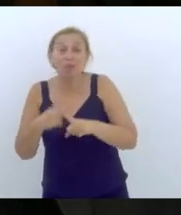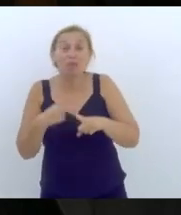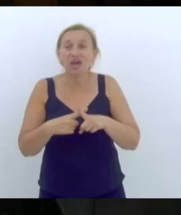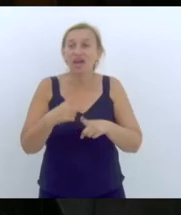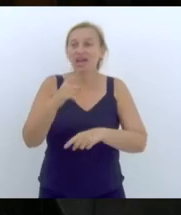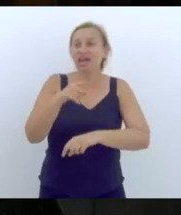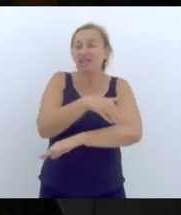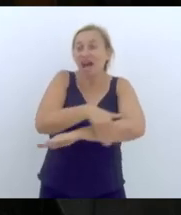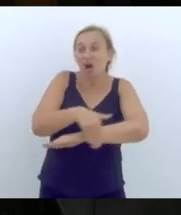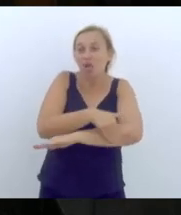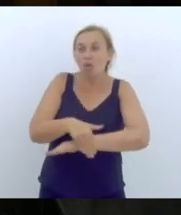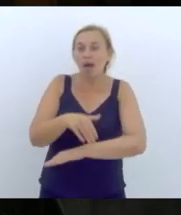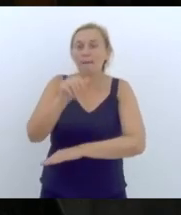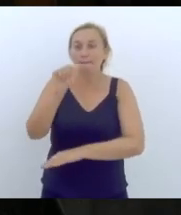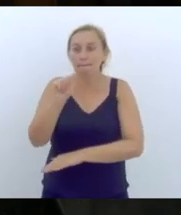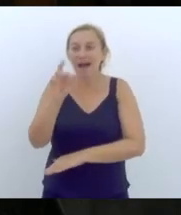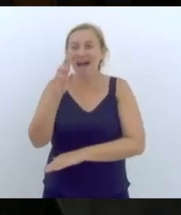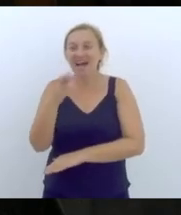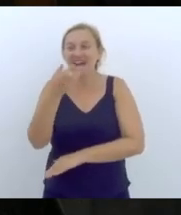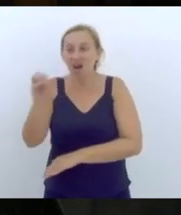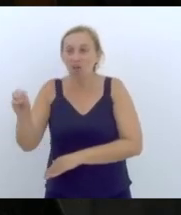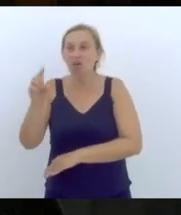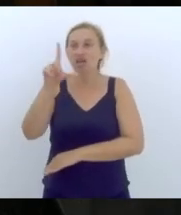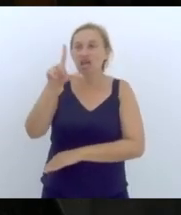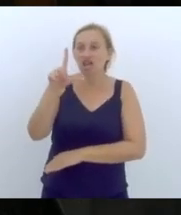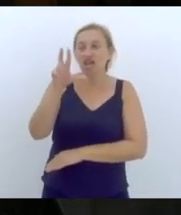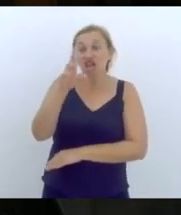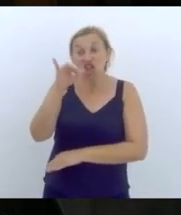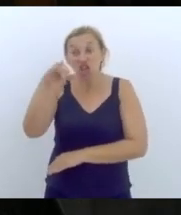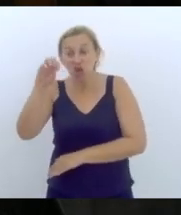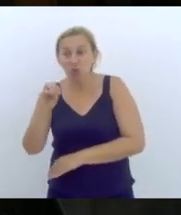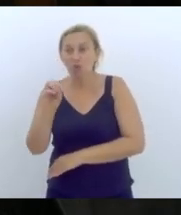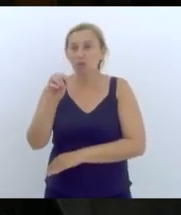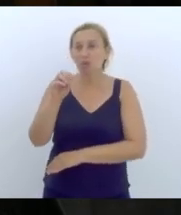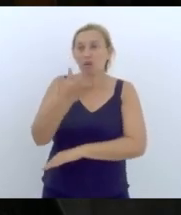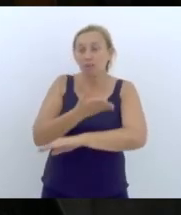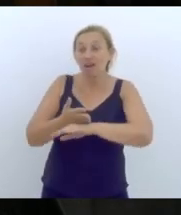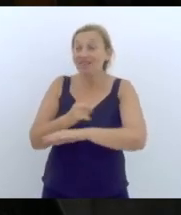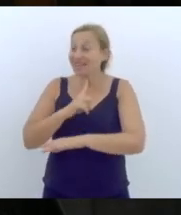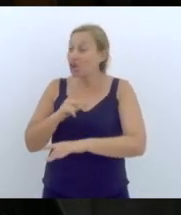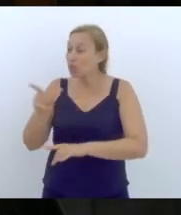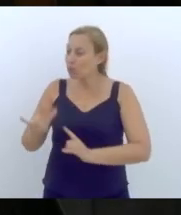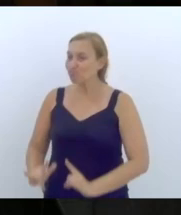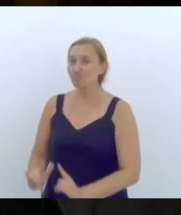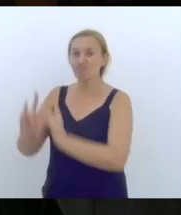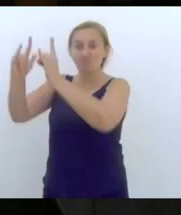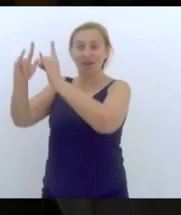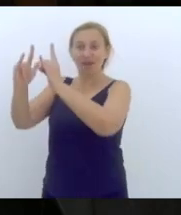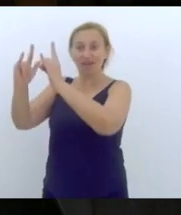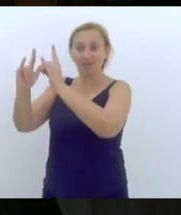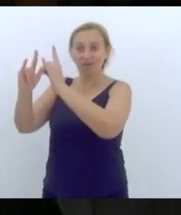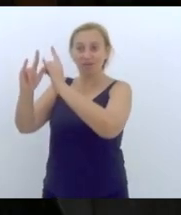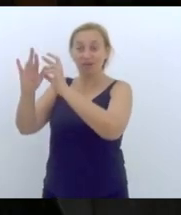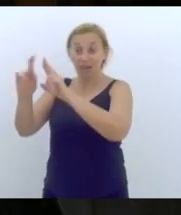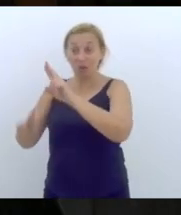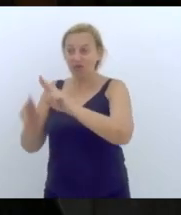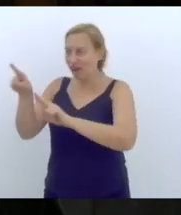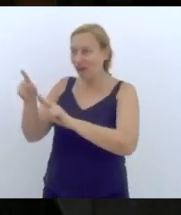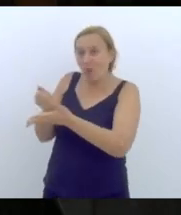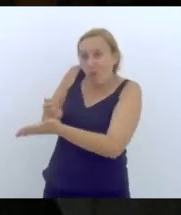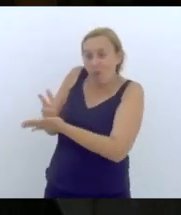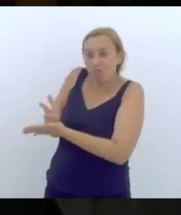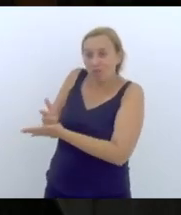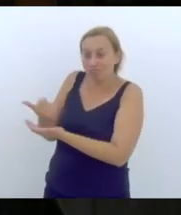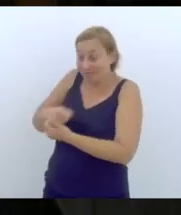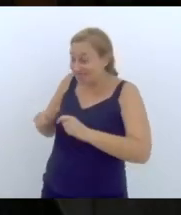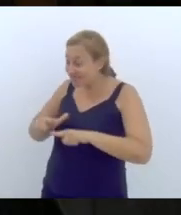Branco, que lá tem, deputado Serginho, um prédio que a UERJ comprou, que a gente tem que trabalhar juntos, né,